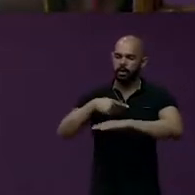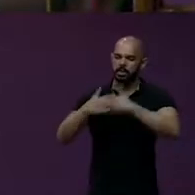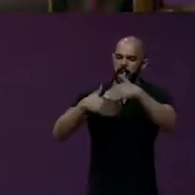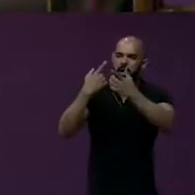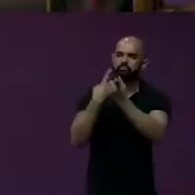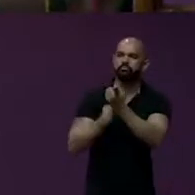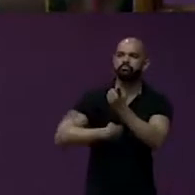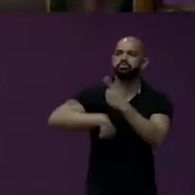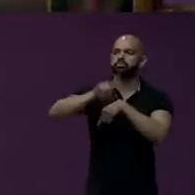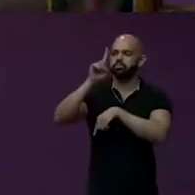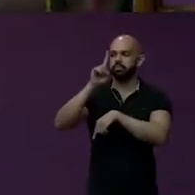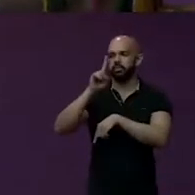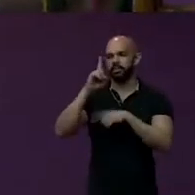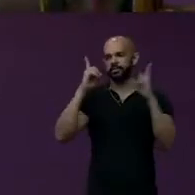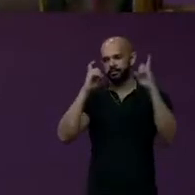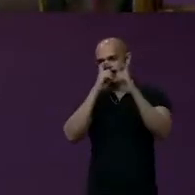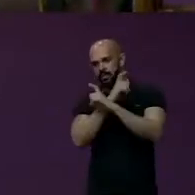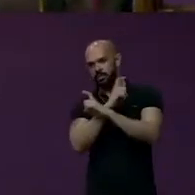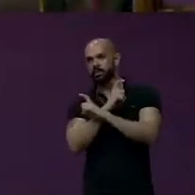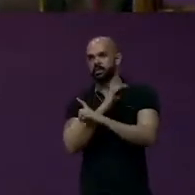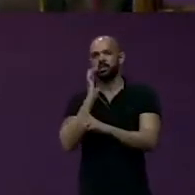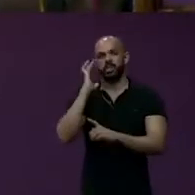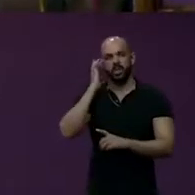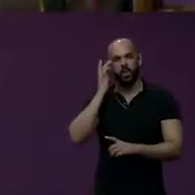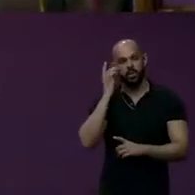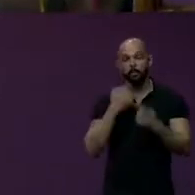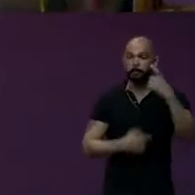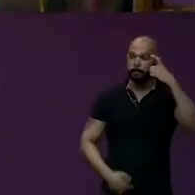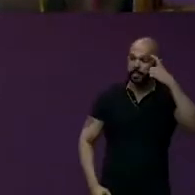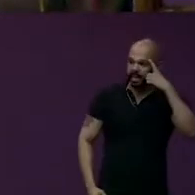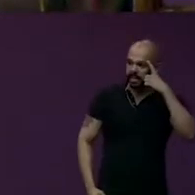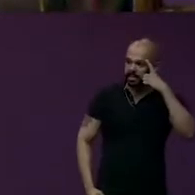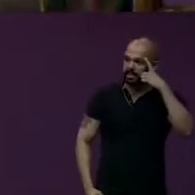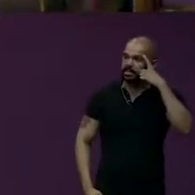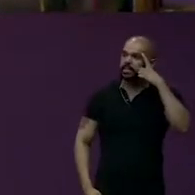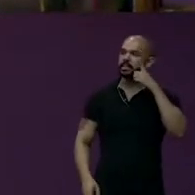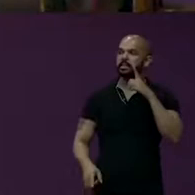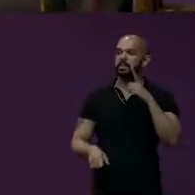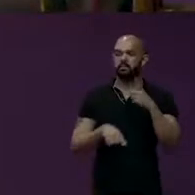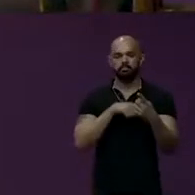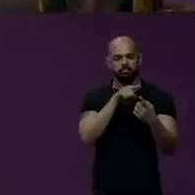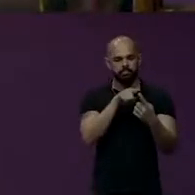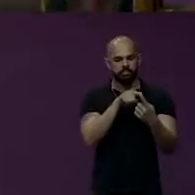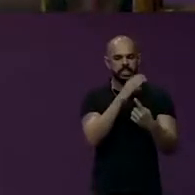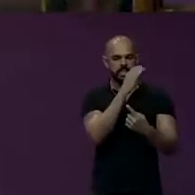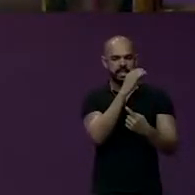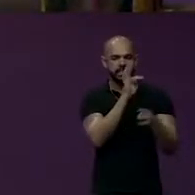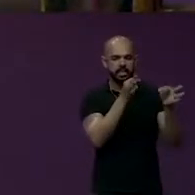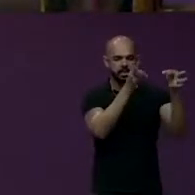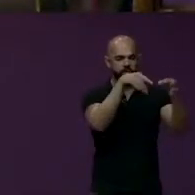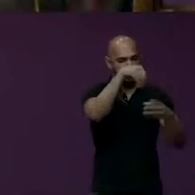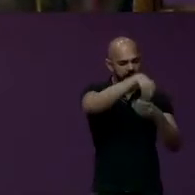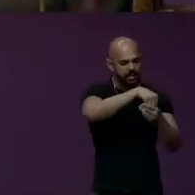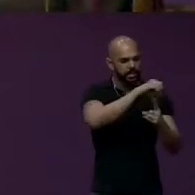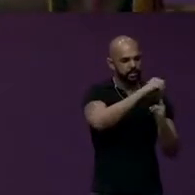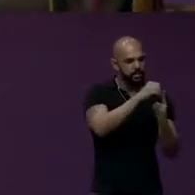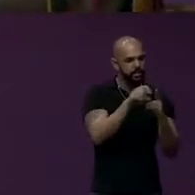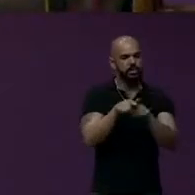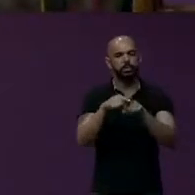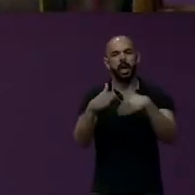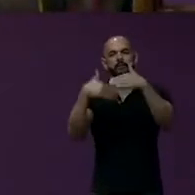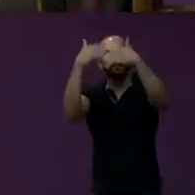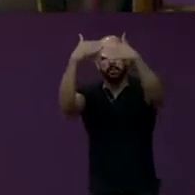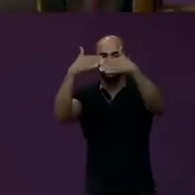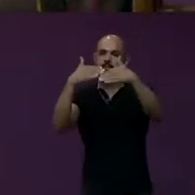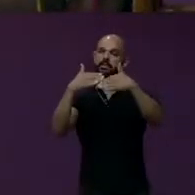país avance numa conjuntura tão difícil. Então, acho que pensar tanto a ciência e tecnologia na Fiocruz como os avanços.